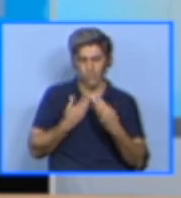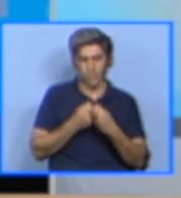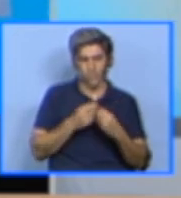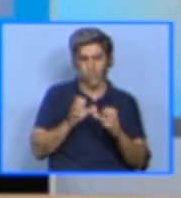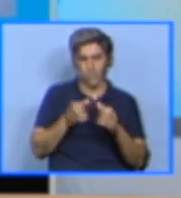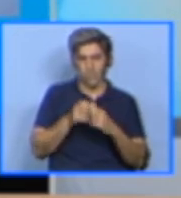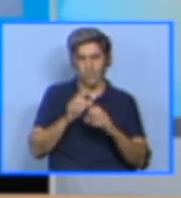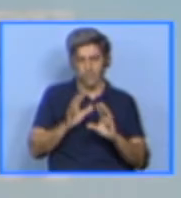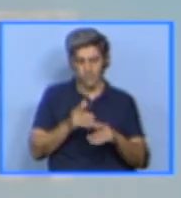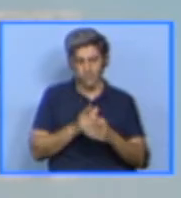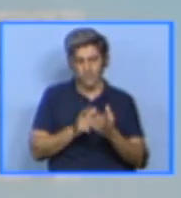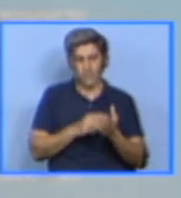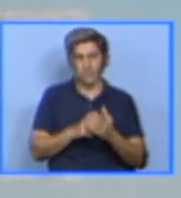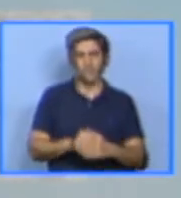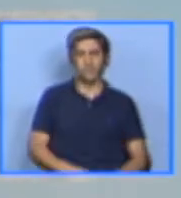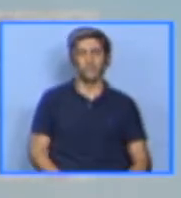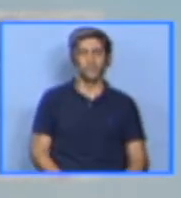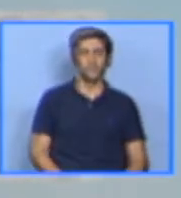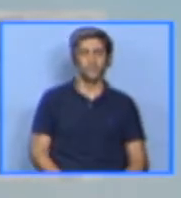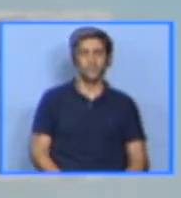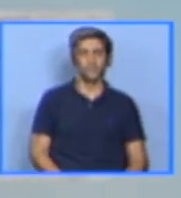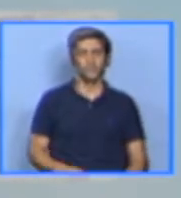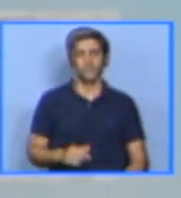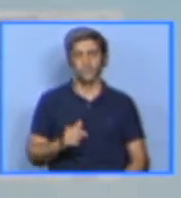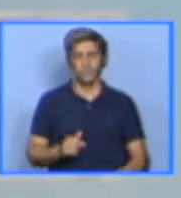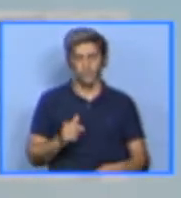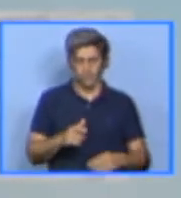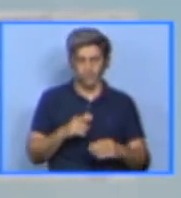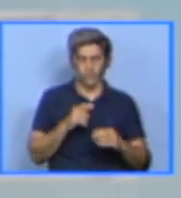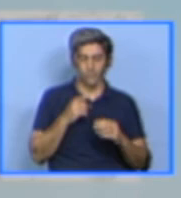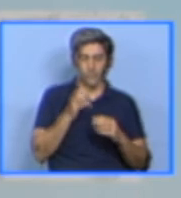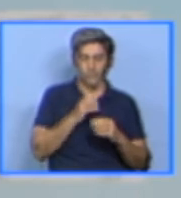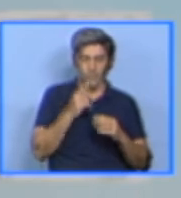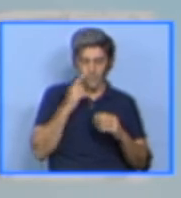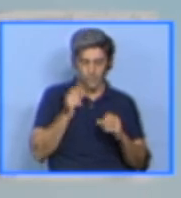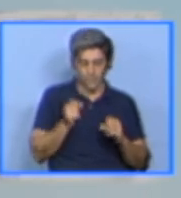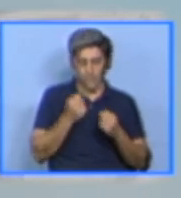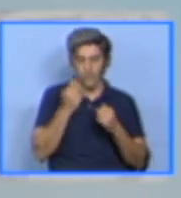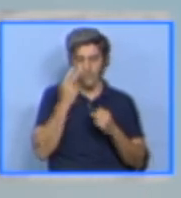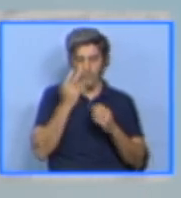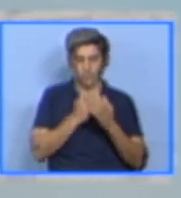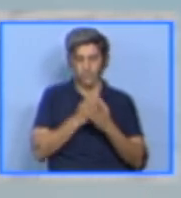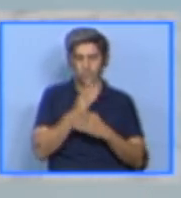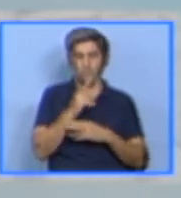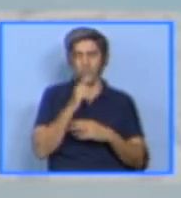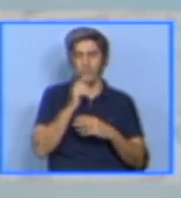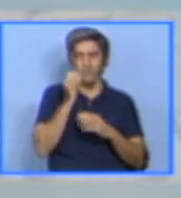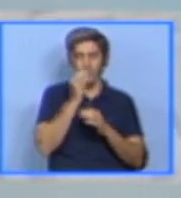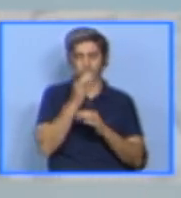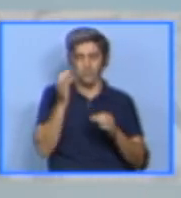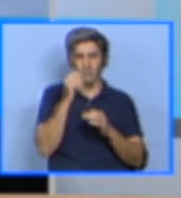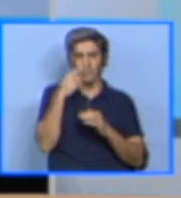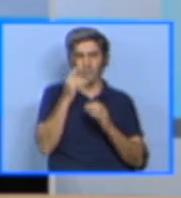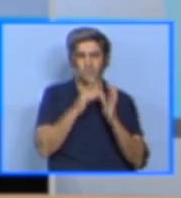comunidades que precisam. E são, por certo, uma forma não só de sobrevivência, mas também de manter esses ideais de vida a partir